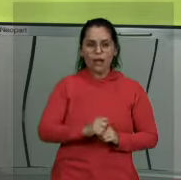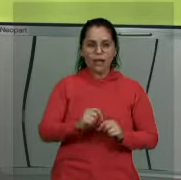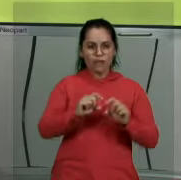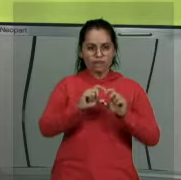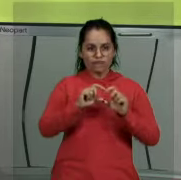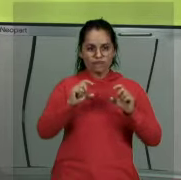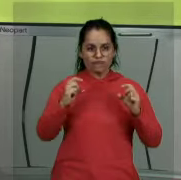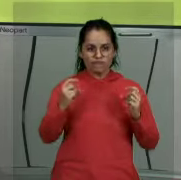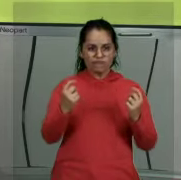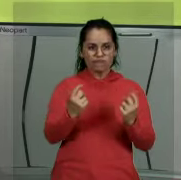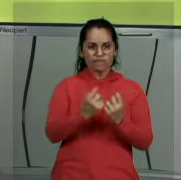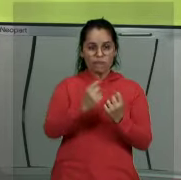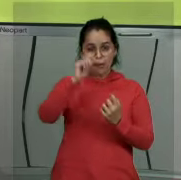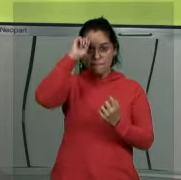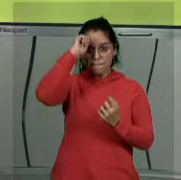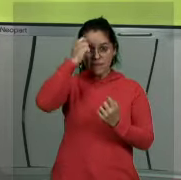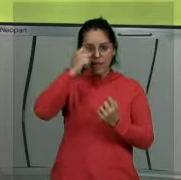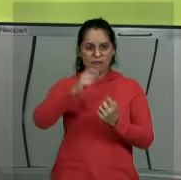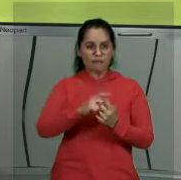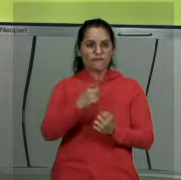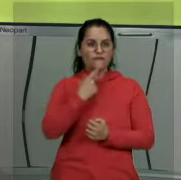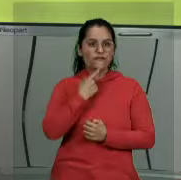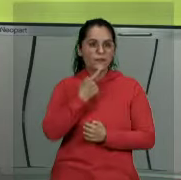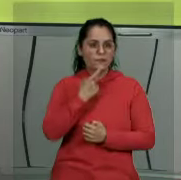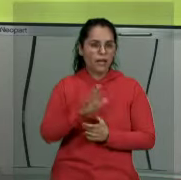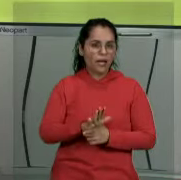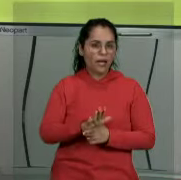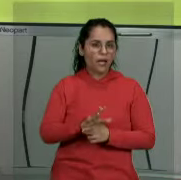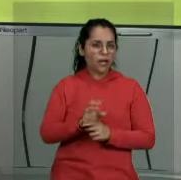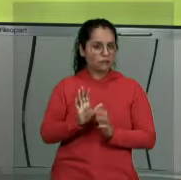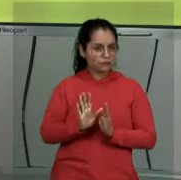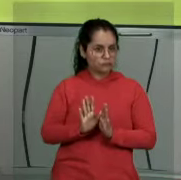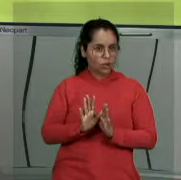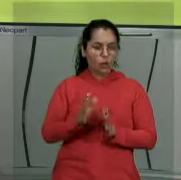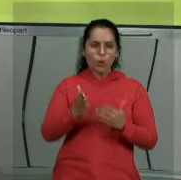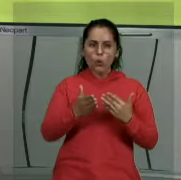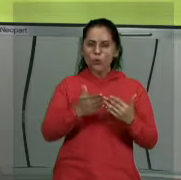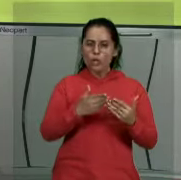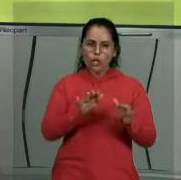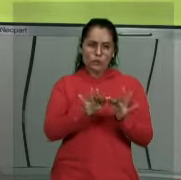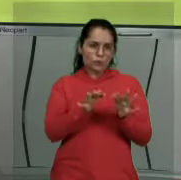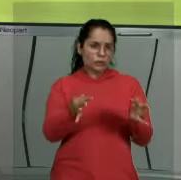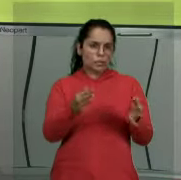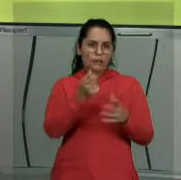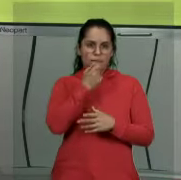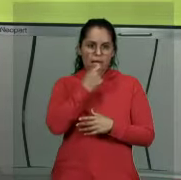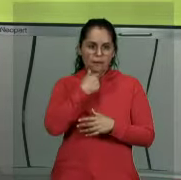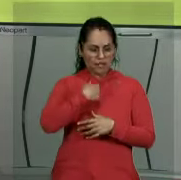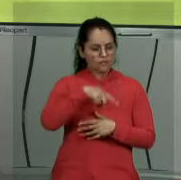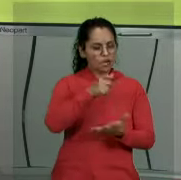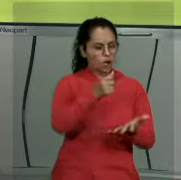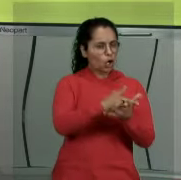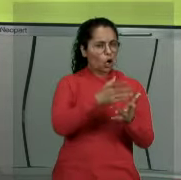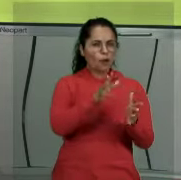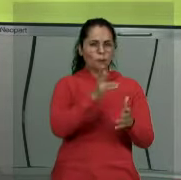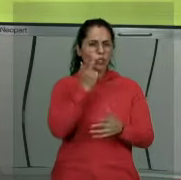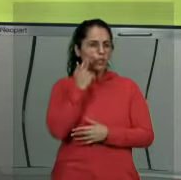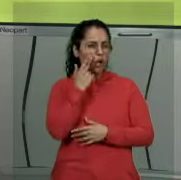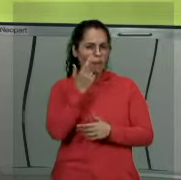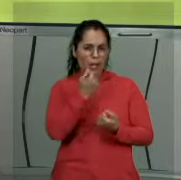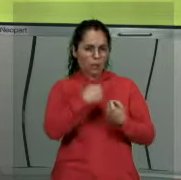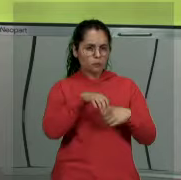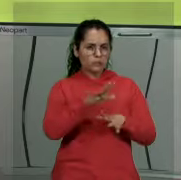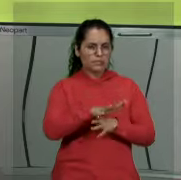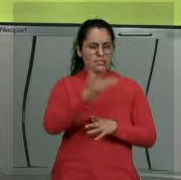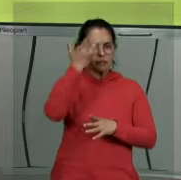preta, tarja vermelha? Uma Novalgina você consegue na farmácia comprar, mas uma